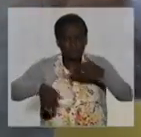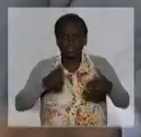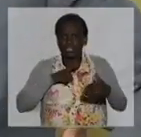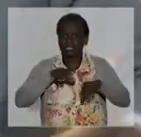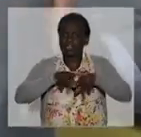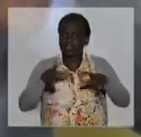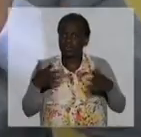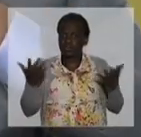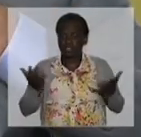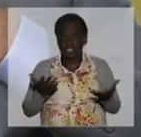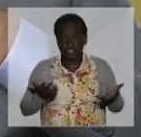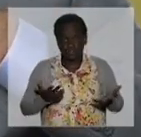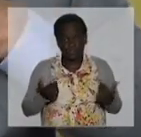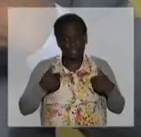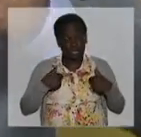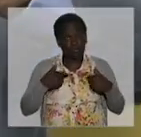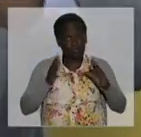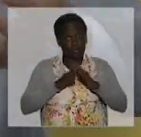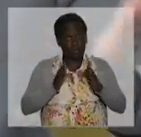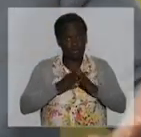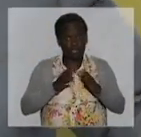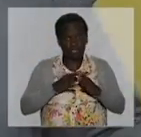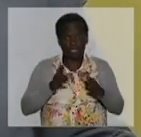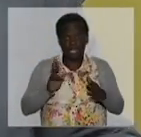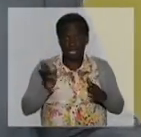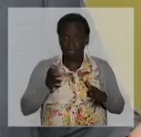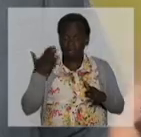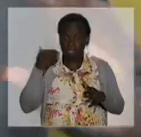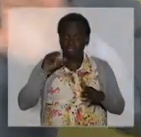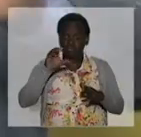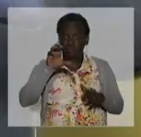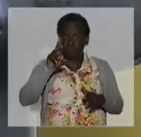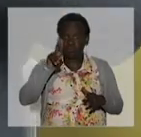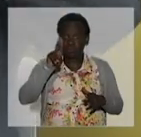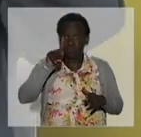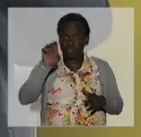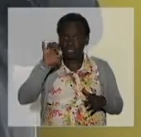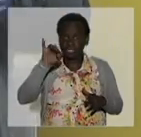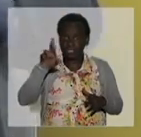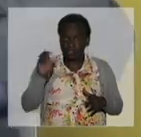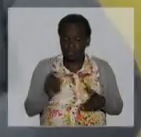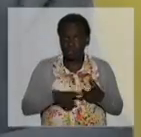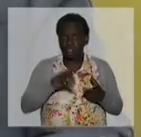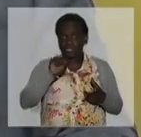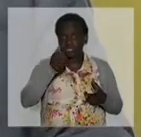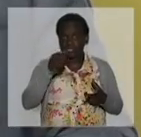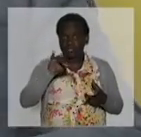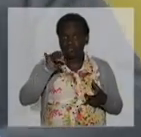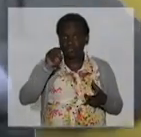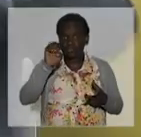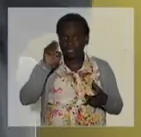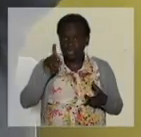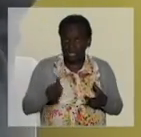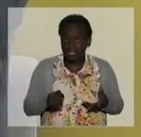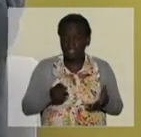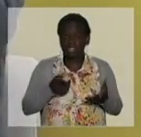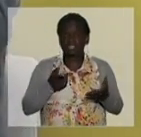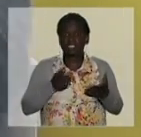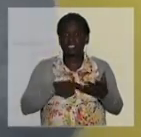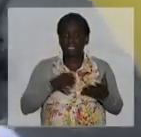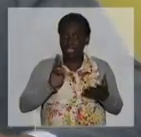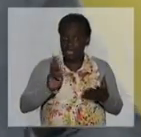Hoje, eu sou de Realengo, sou do Cruzeiro de Realengo. Mas pode falar do São José, no Magalhães de Baixo, do